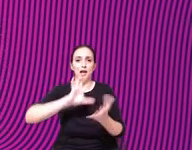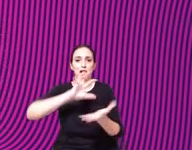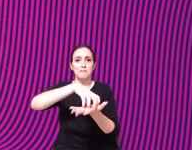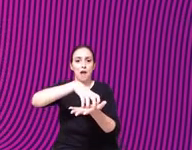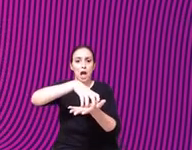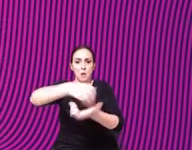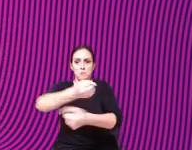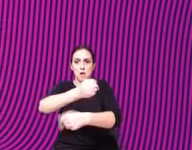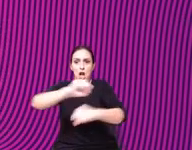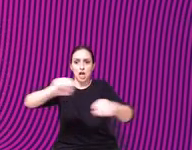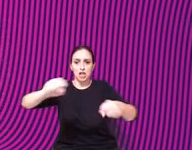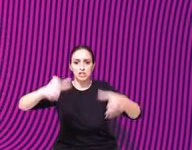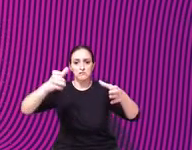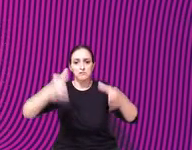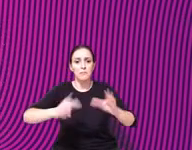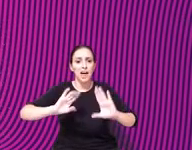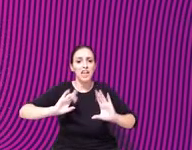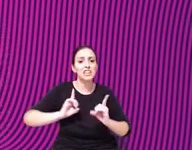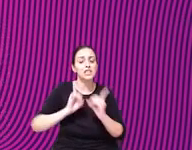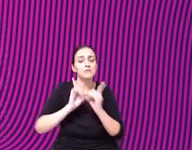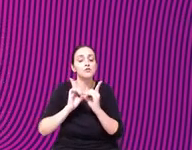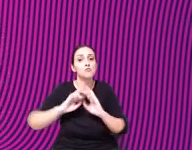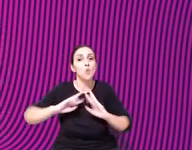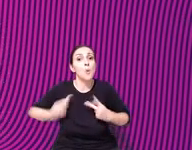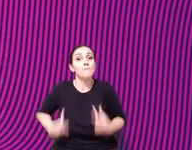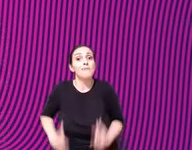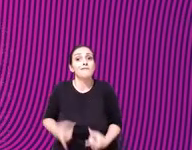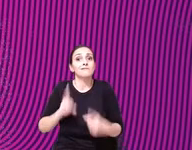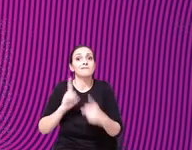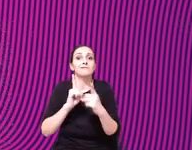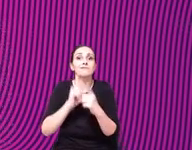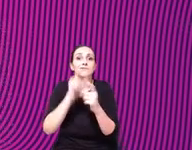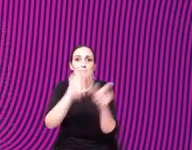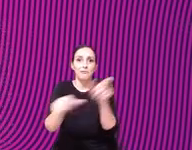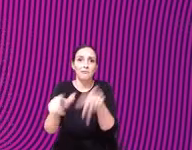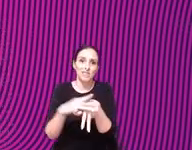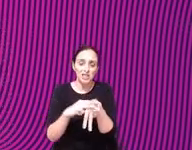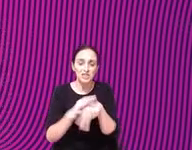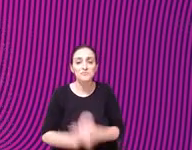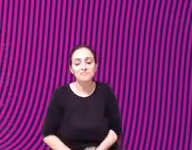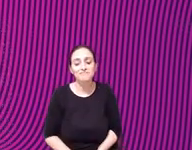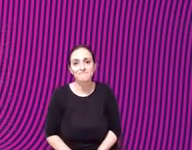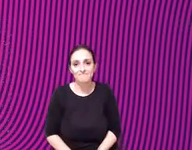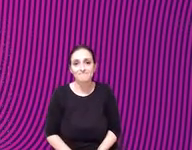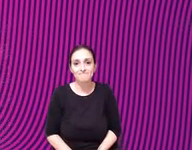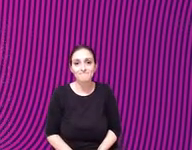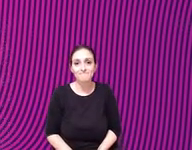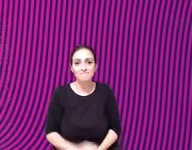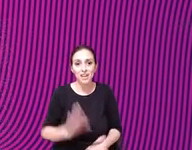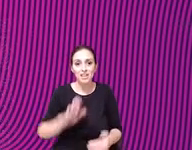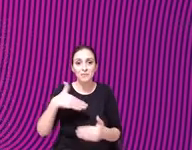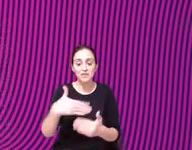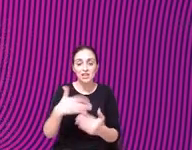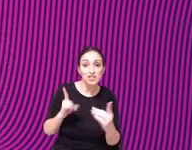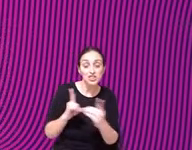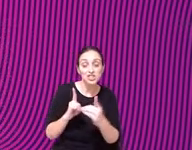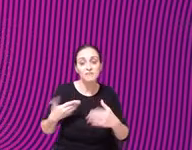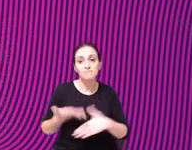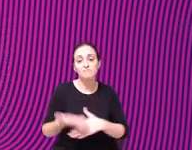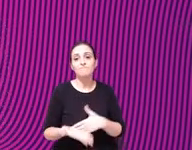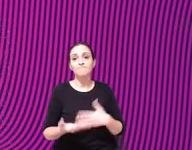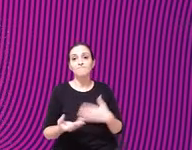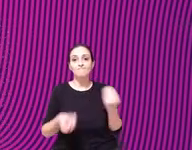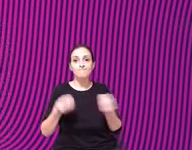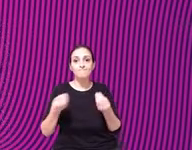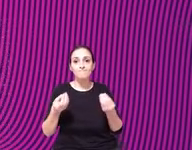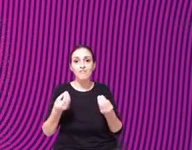mega unidades assim, para o atendimento humanizado do paciente. Sim, concordo. Ele chega lá, isso acaba vai